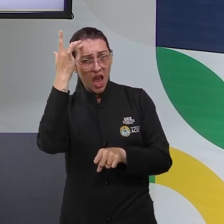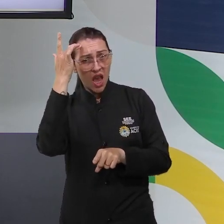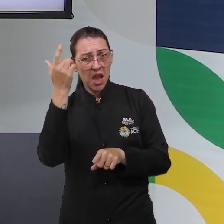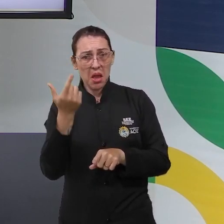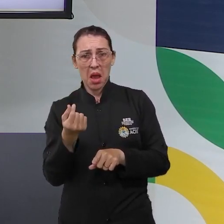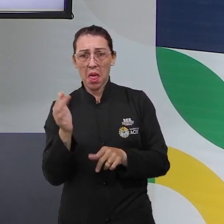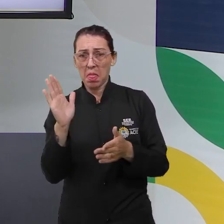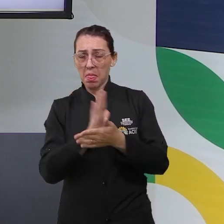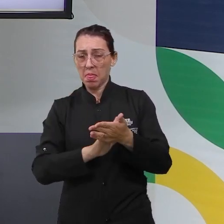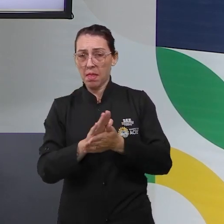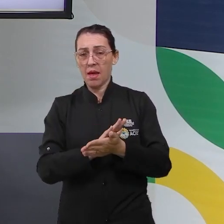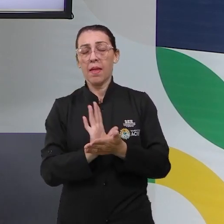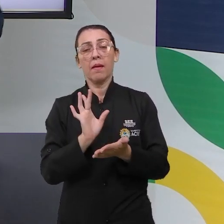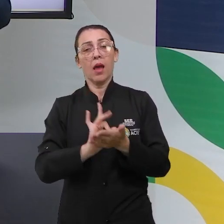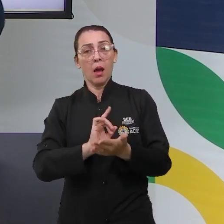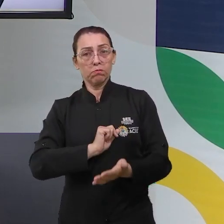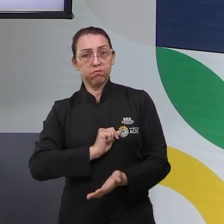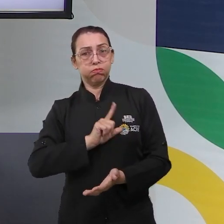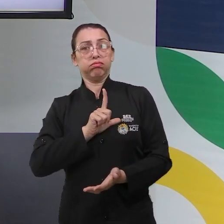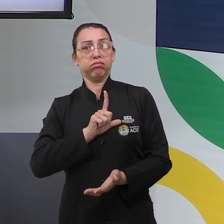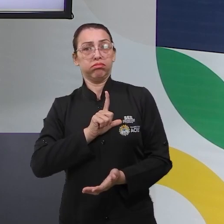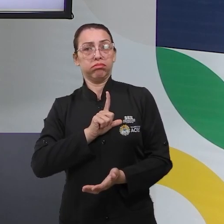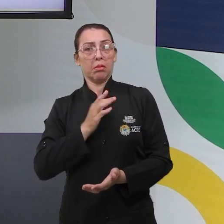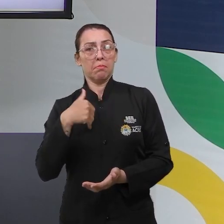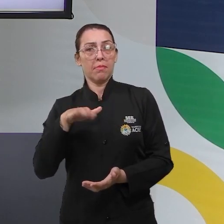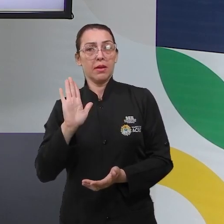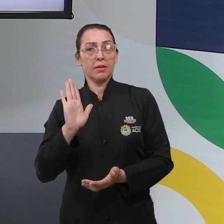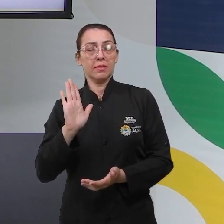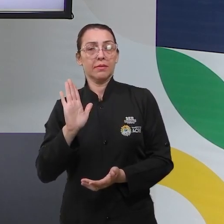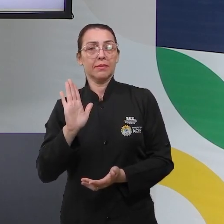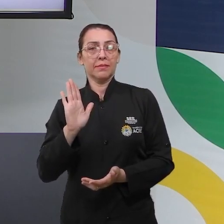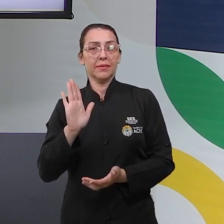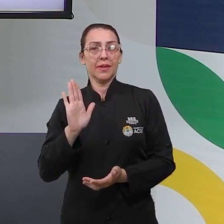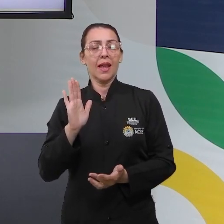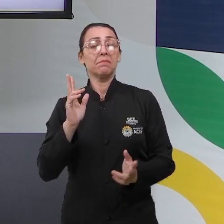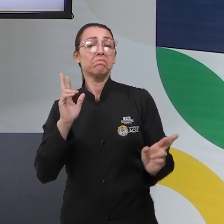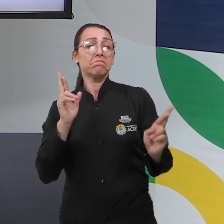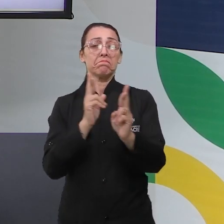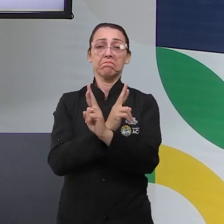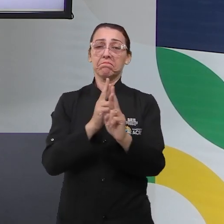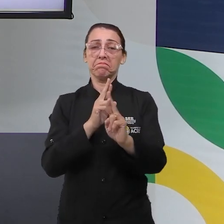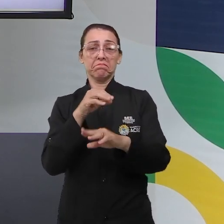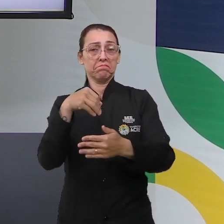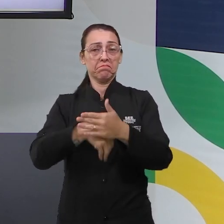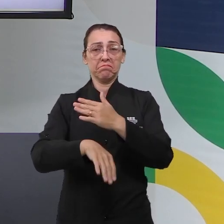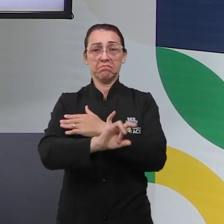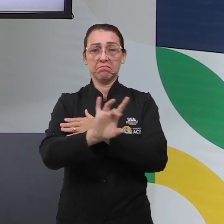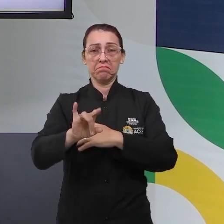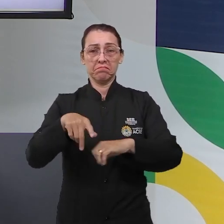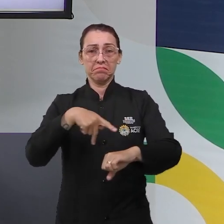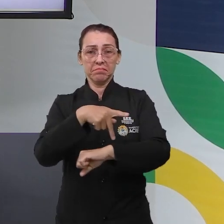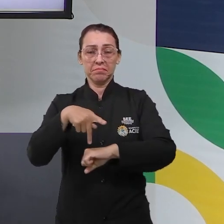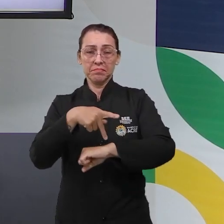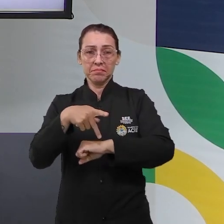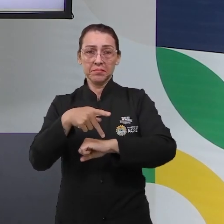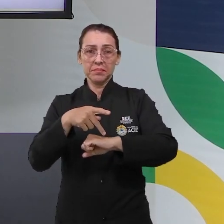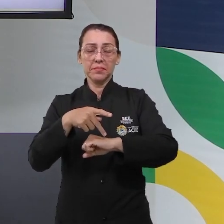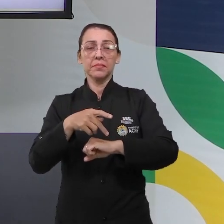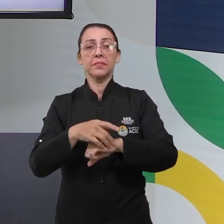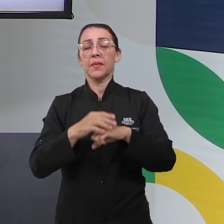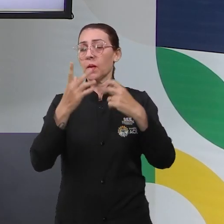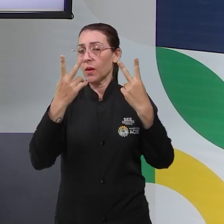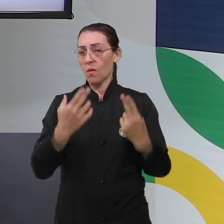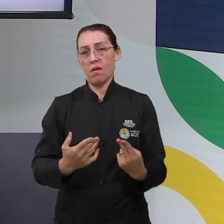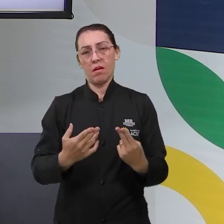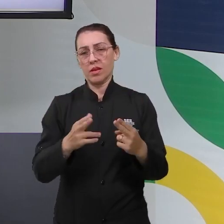dinheiro, na verdade a pessoa ganha até mais, tá bom? Então isso é muito relativo dentro de cada país. Esses rankings não são